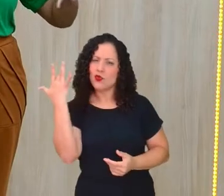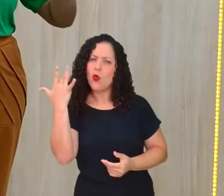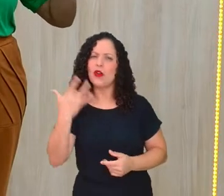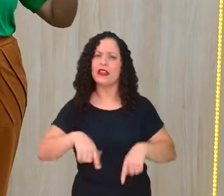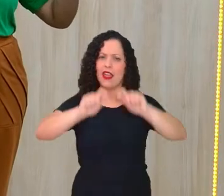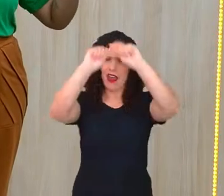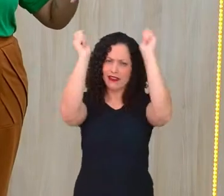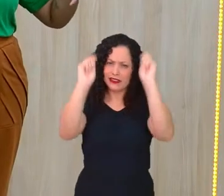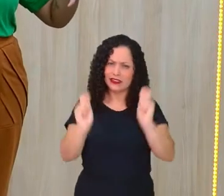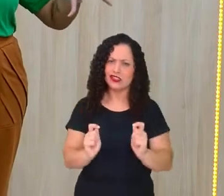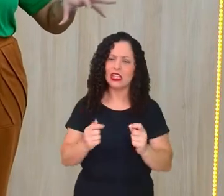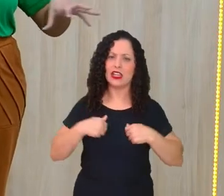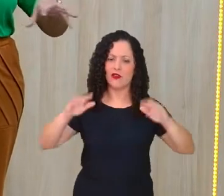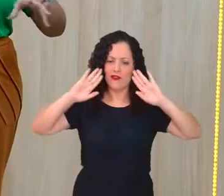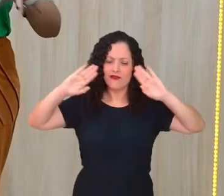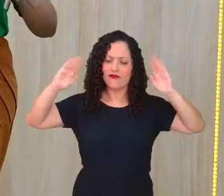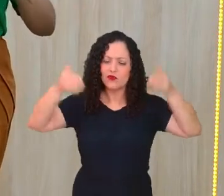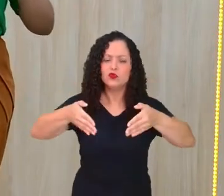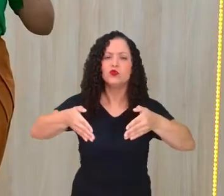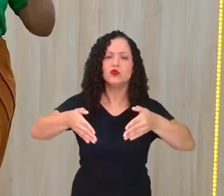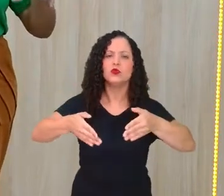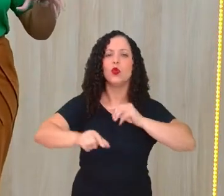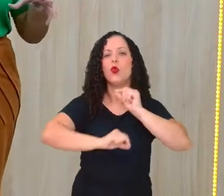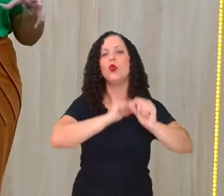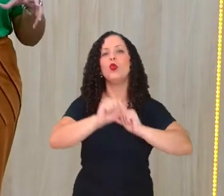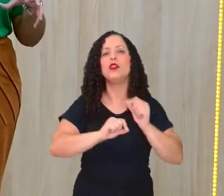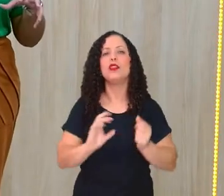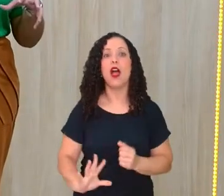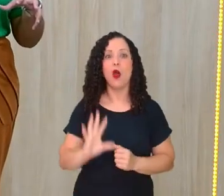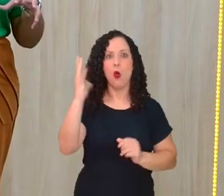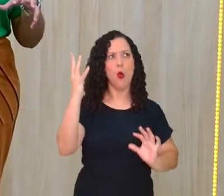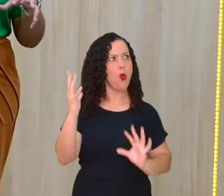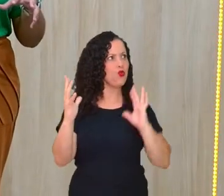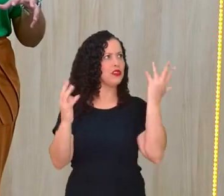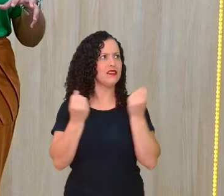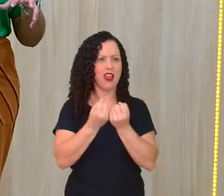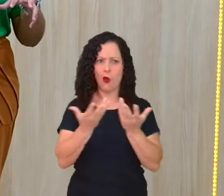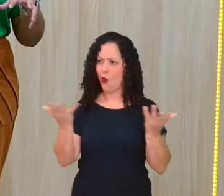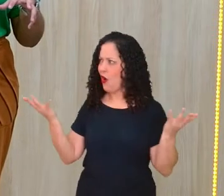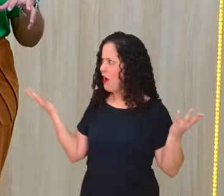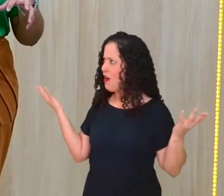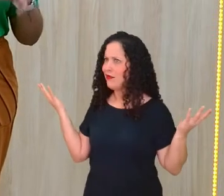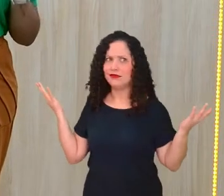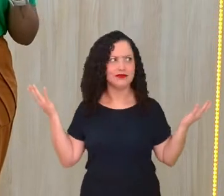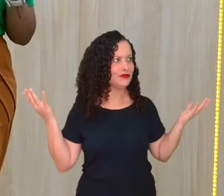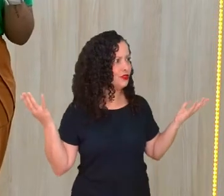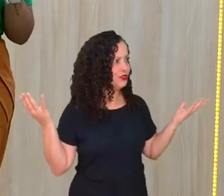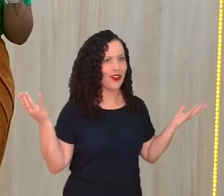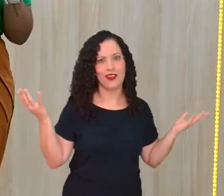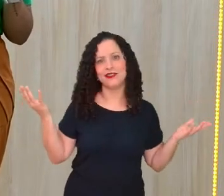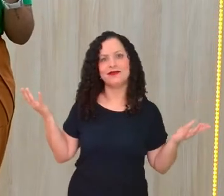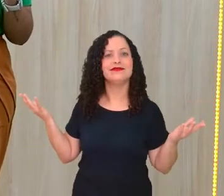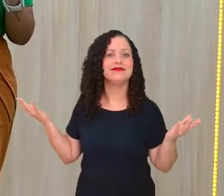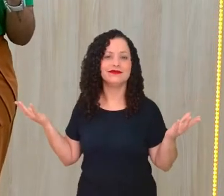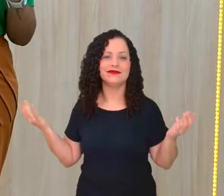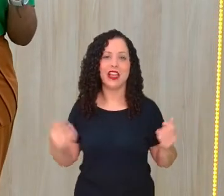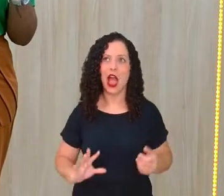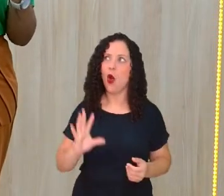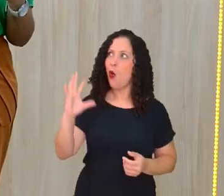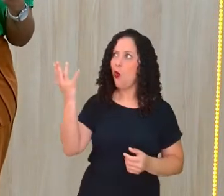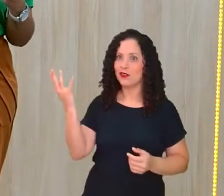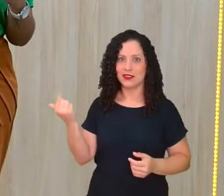um olhar atento para as situações, né? Para o que acontece ao redor dele. Então, aconteceu alguma coisa comigo que eu achei interessante e, de repente, eu